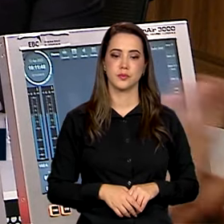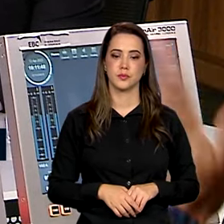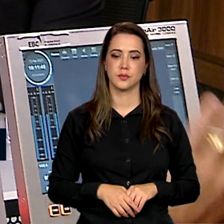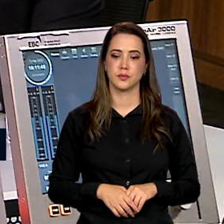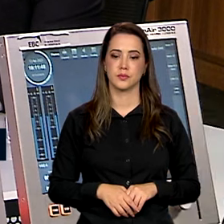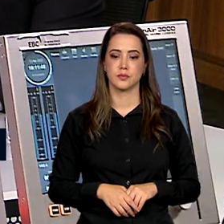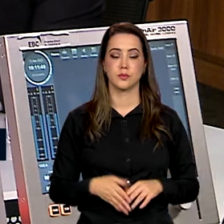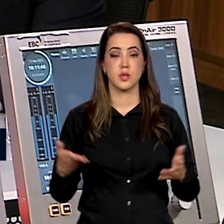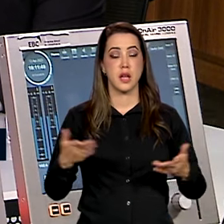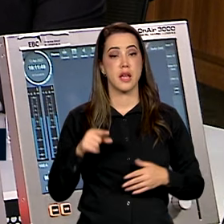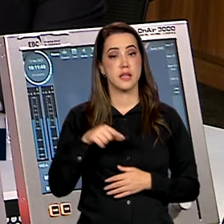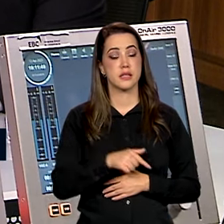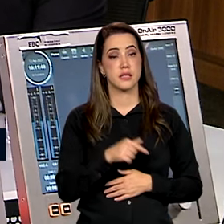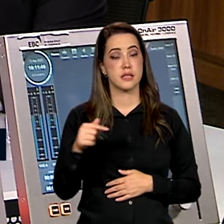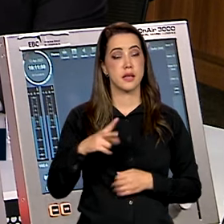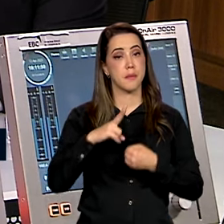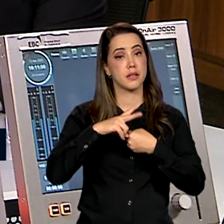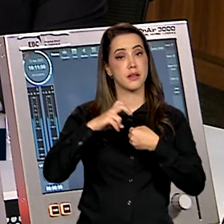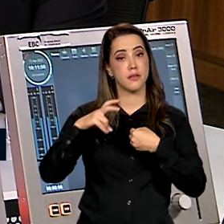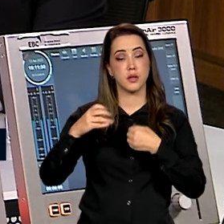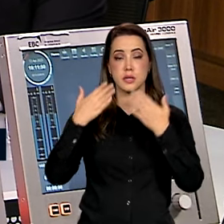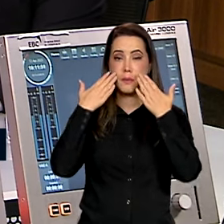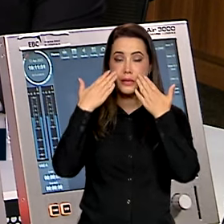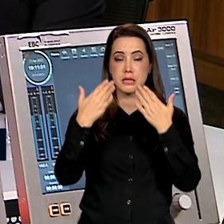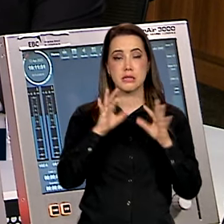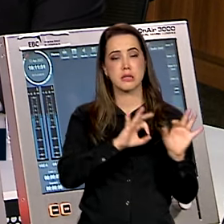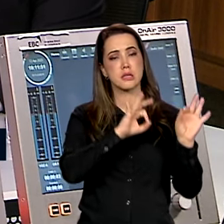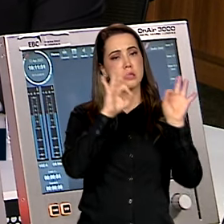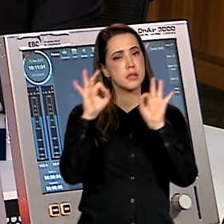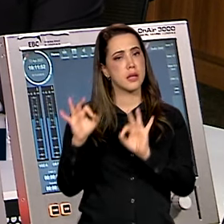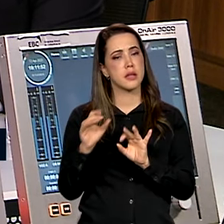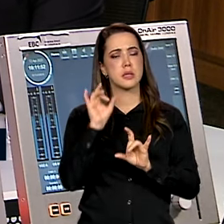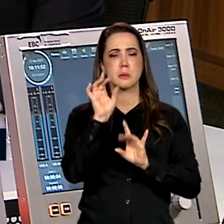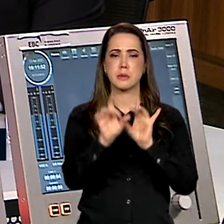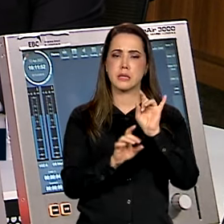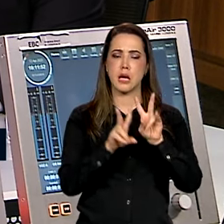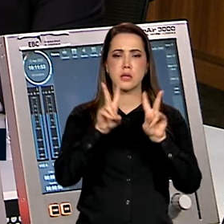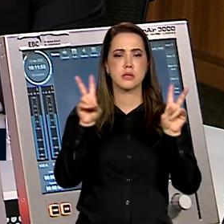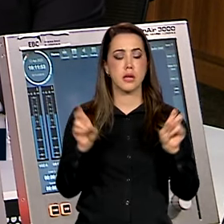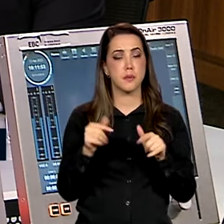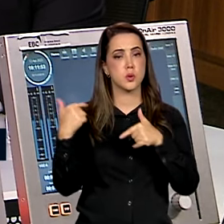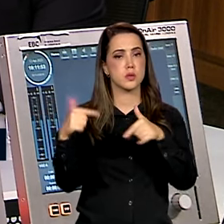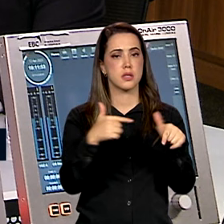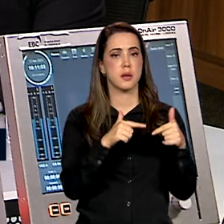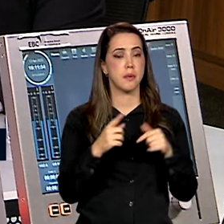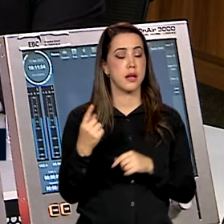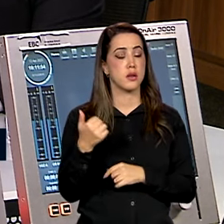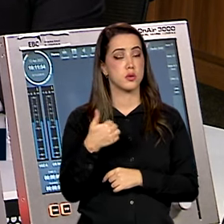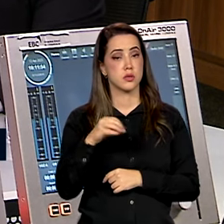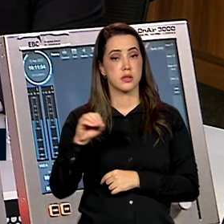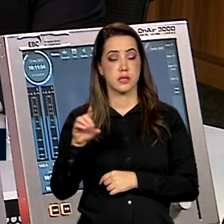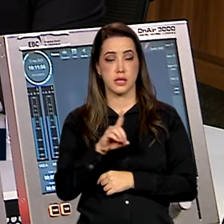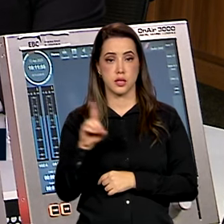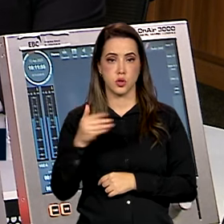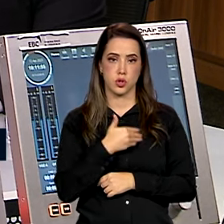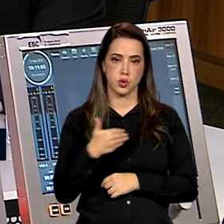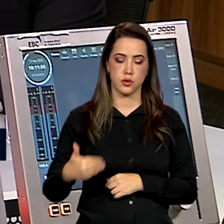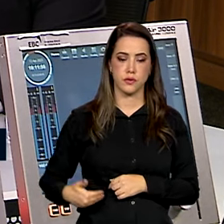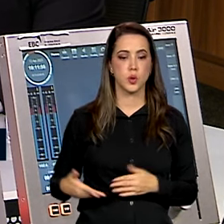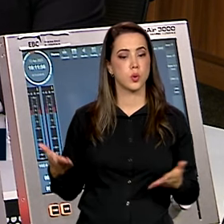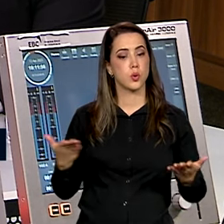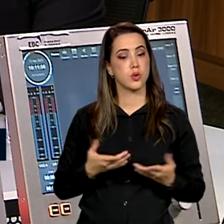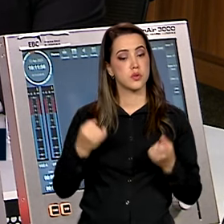esta semana A Voz do Brasil apresenta uma série de reportagens especiais sobre as ações dos primeiros 100 dias de governo